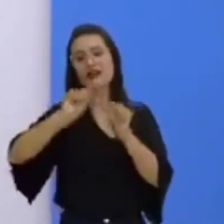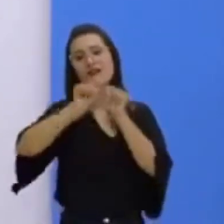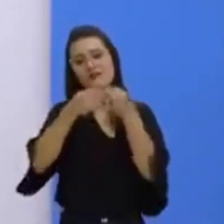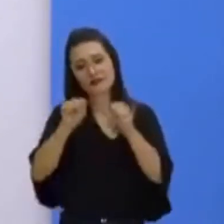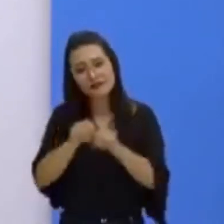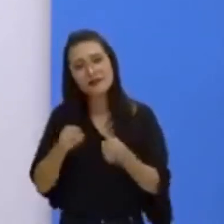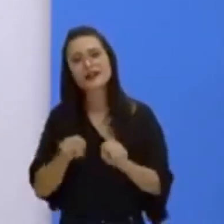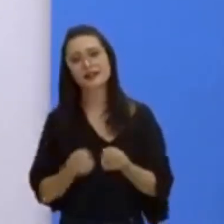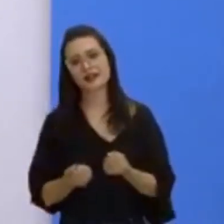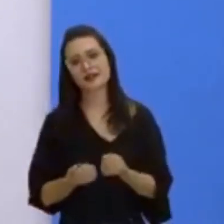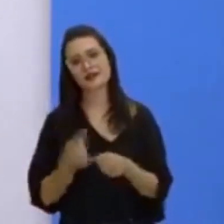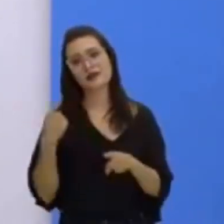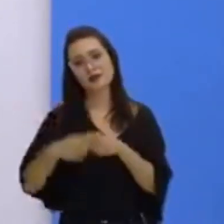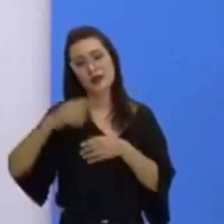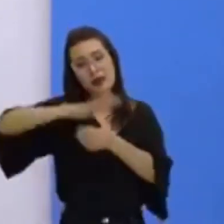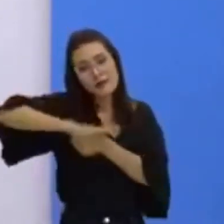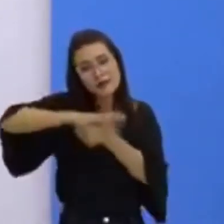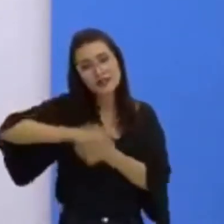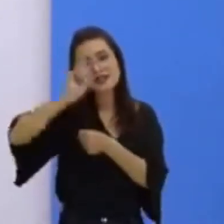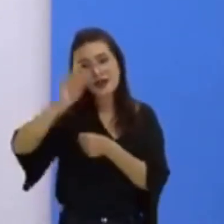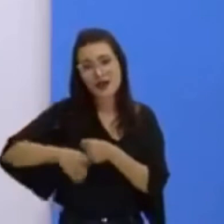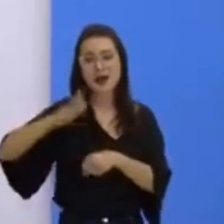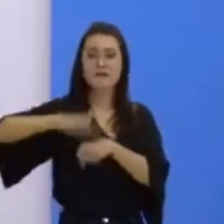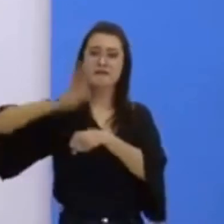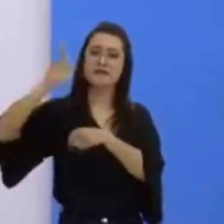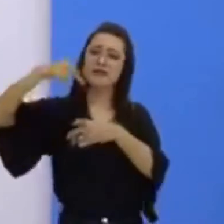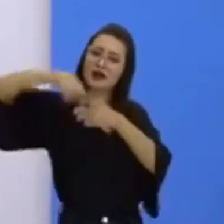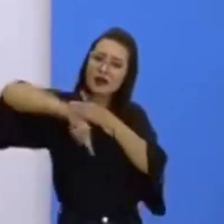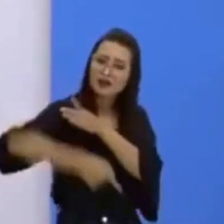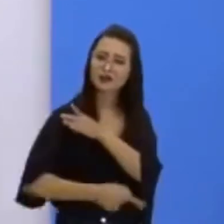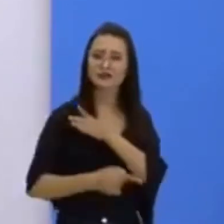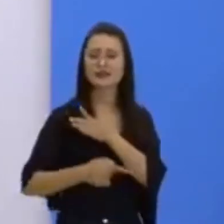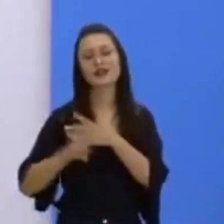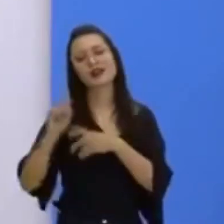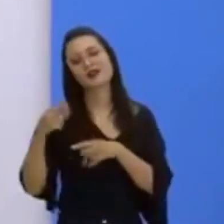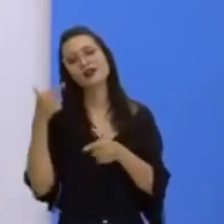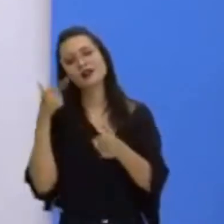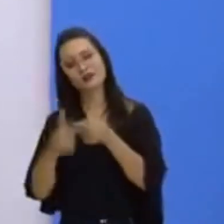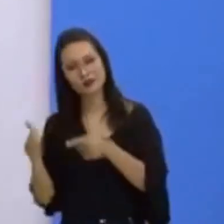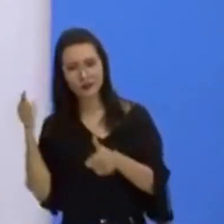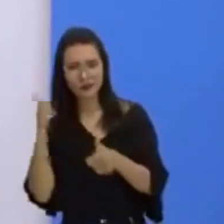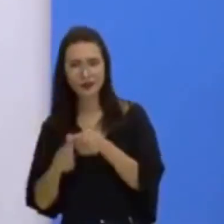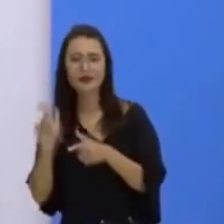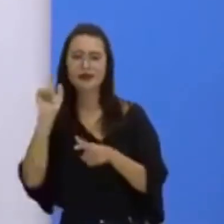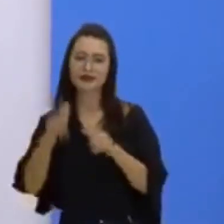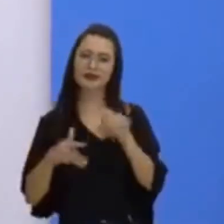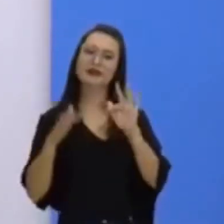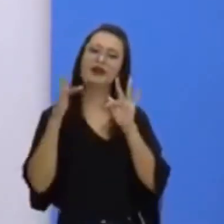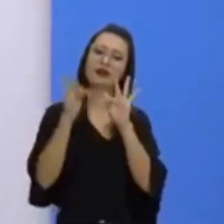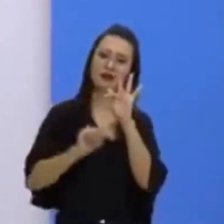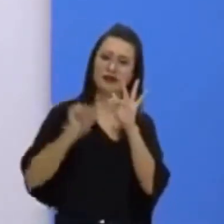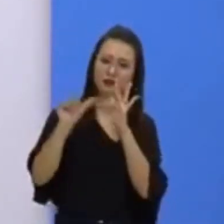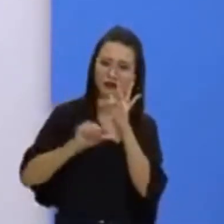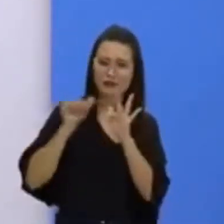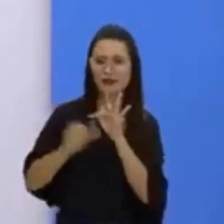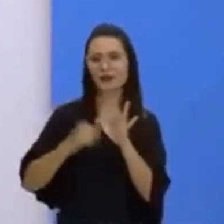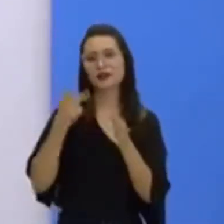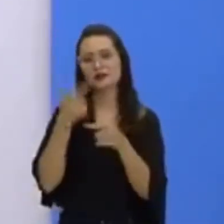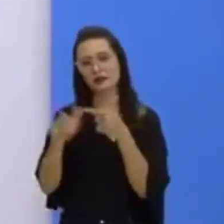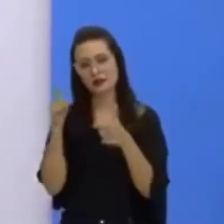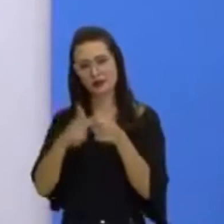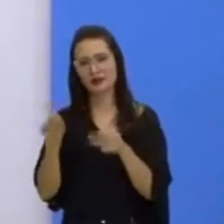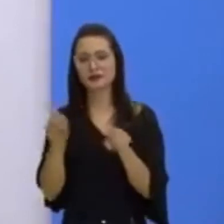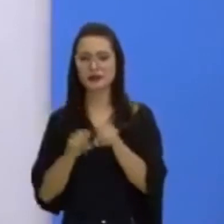A pressão vai ser maior embaixo e aí vai derrubar todo aquele trabalho. Vai acontecer desastres como aqueles lá em